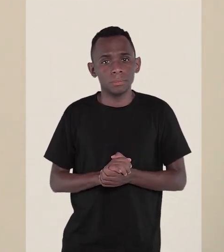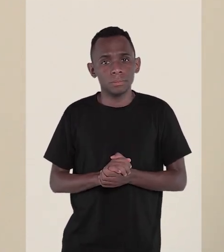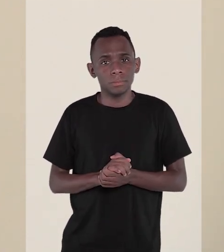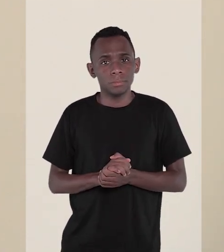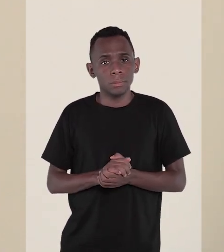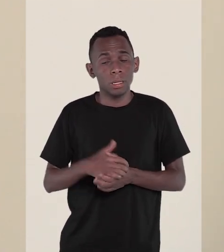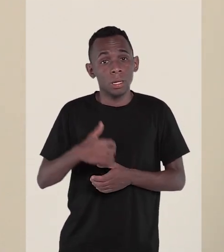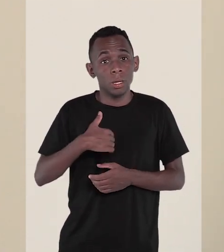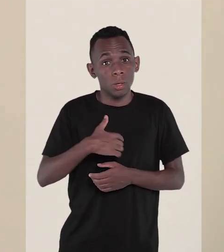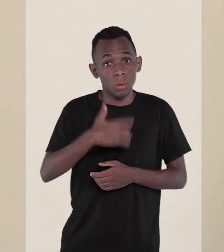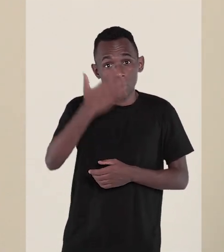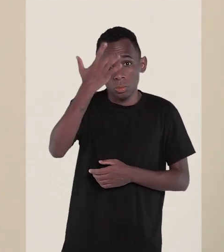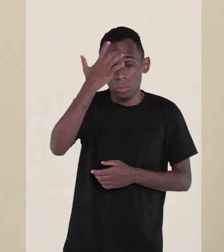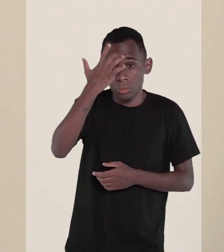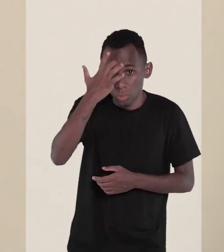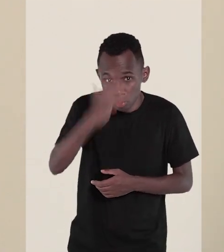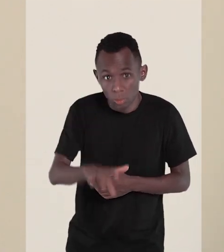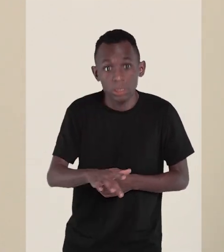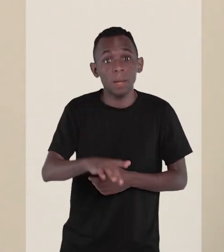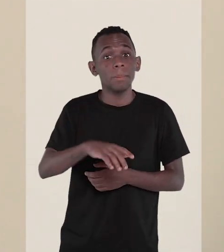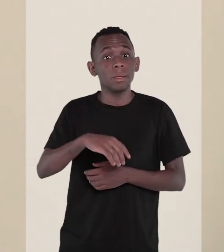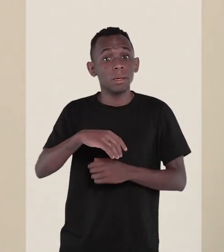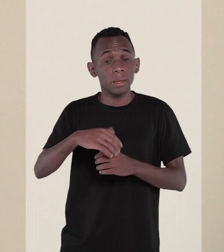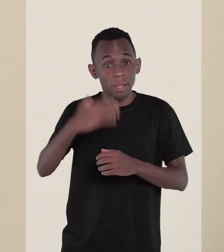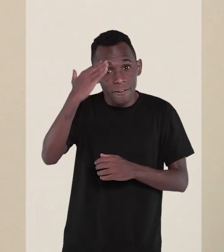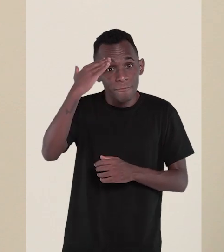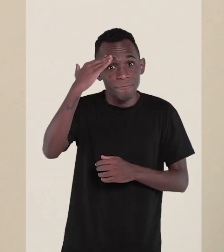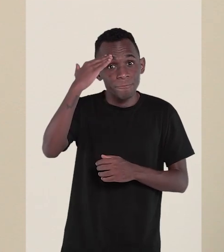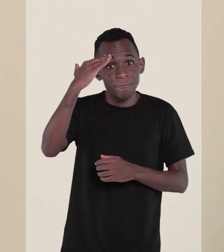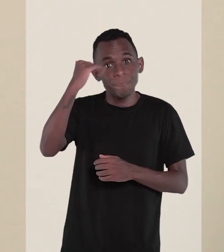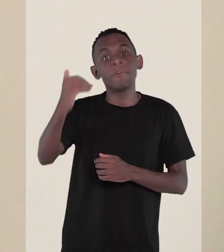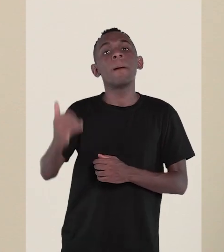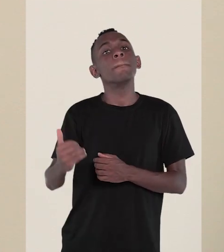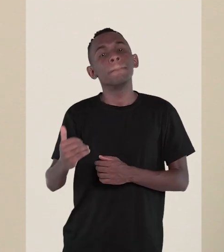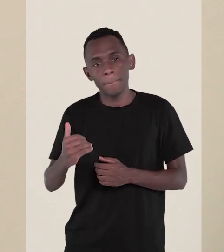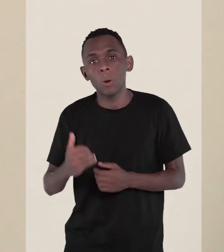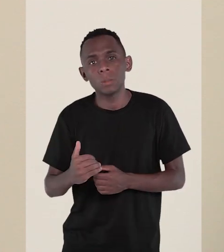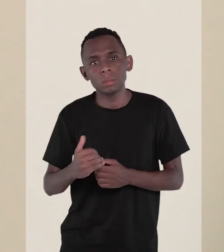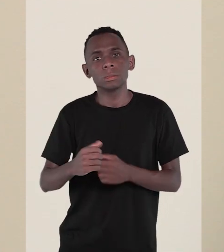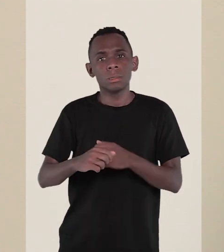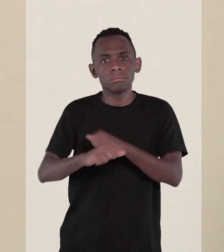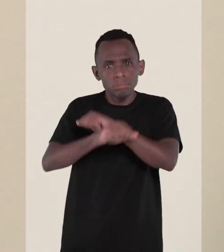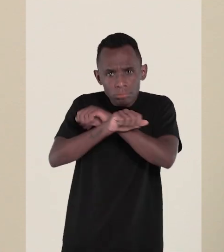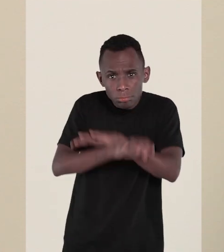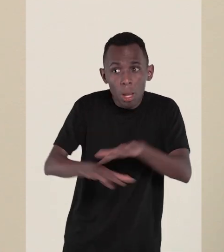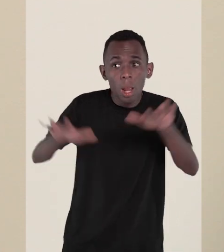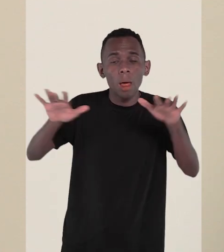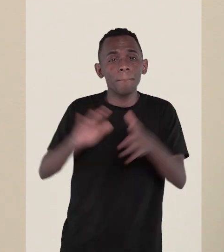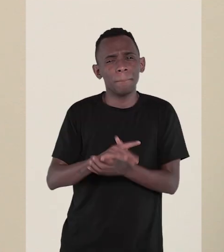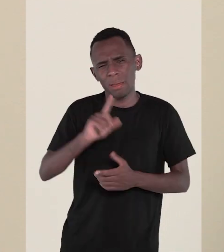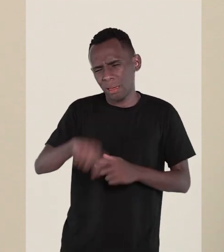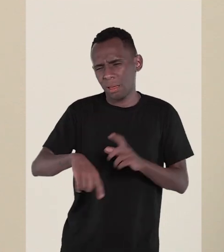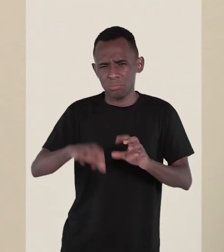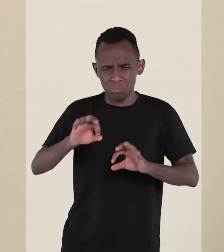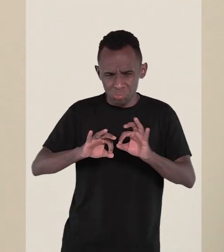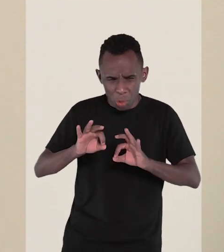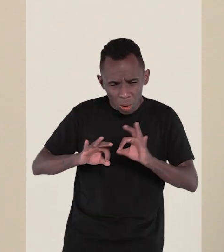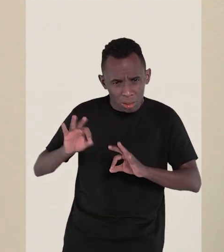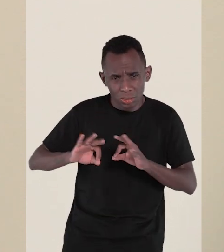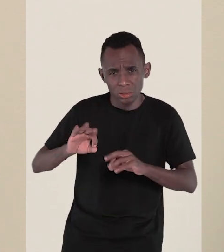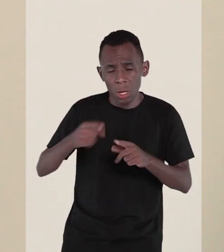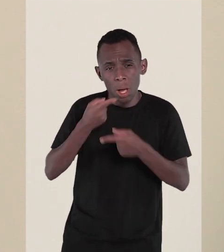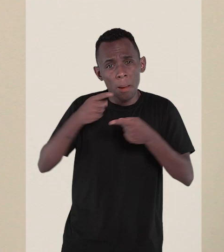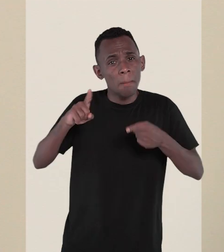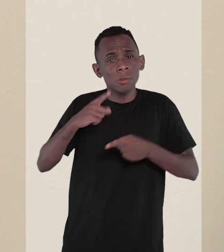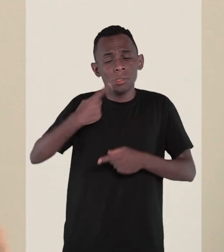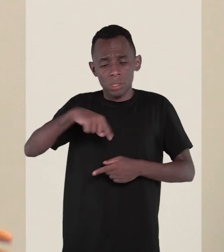Music. E eu não sabia que ia acontecer o que aconteceu com essa música. Ela não estava programada para isso. Era apenas uma música